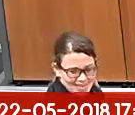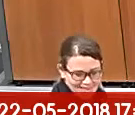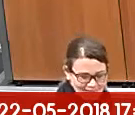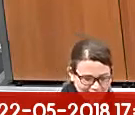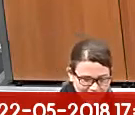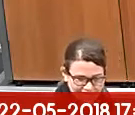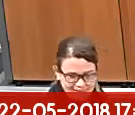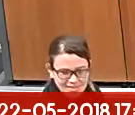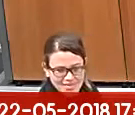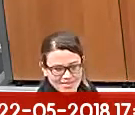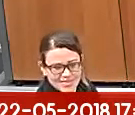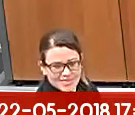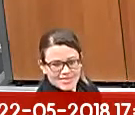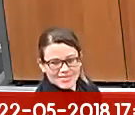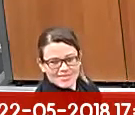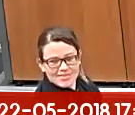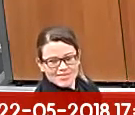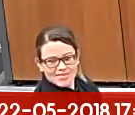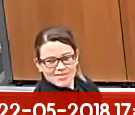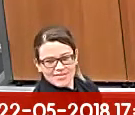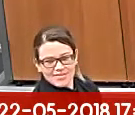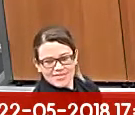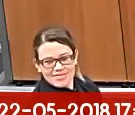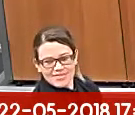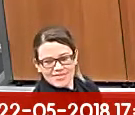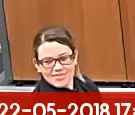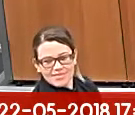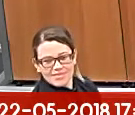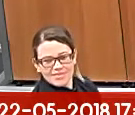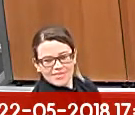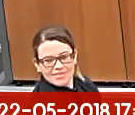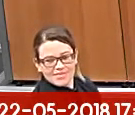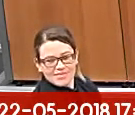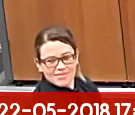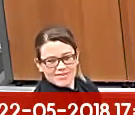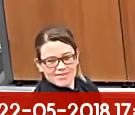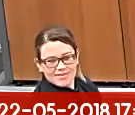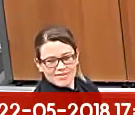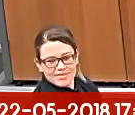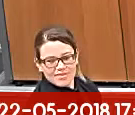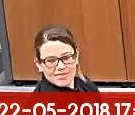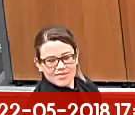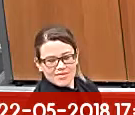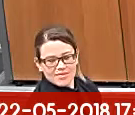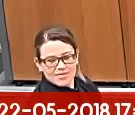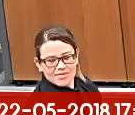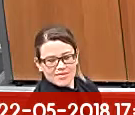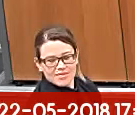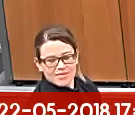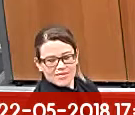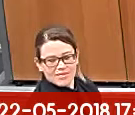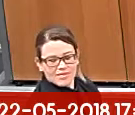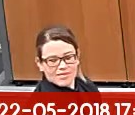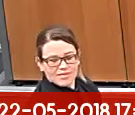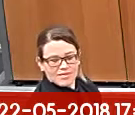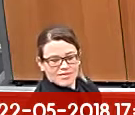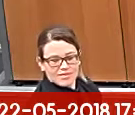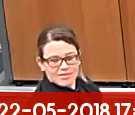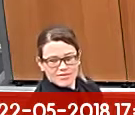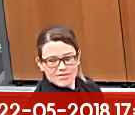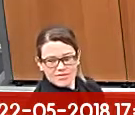vontade, mas não tive. Parece que o jovem... A senhora quer? É? Então, peça a